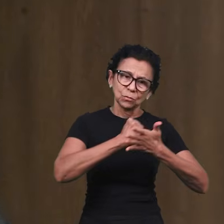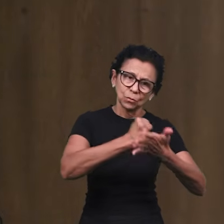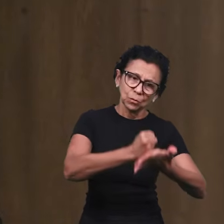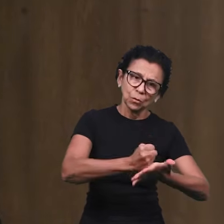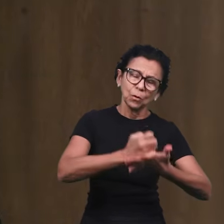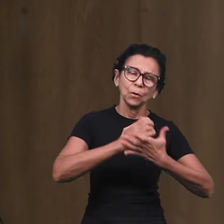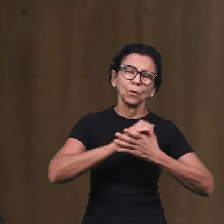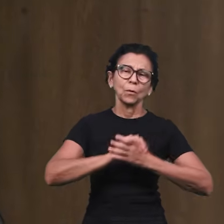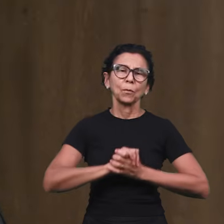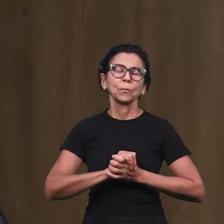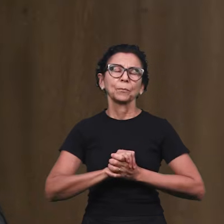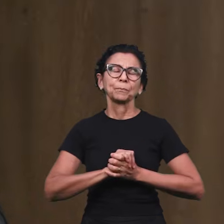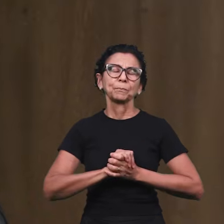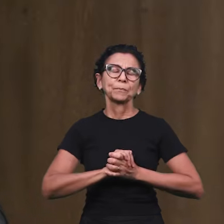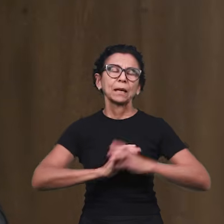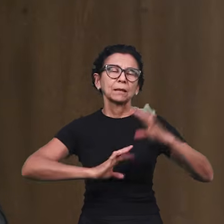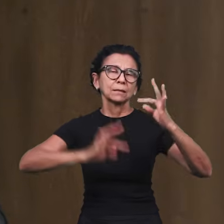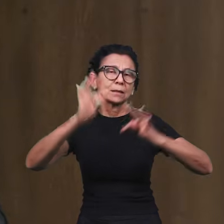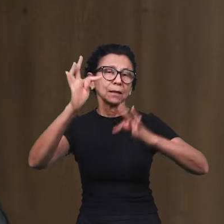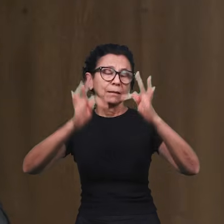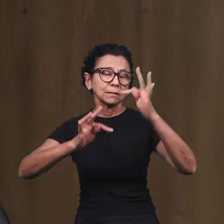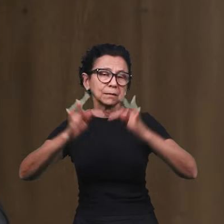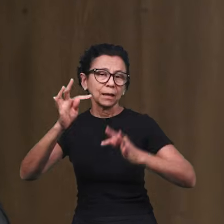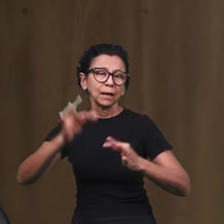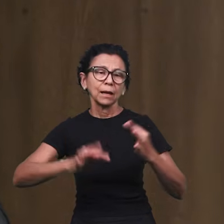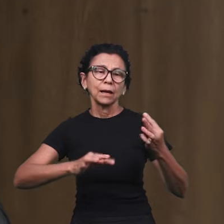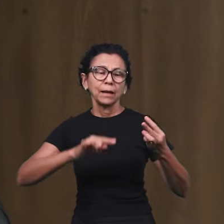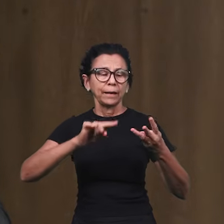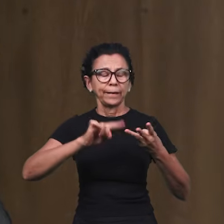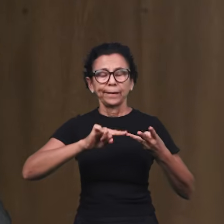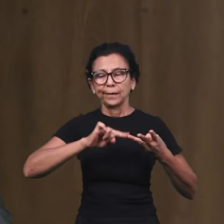socorrer, de